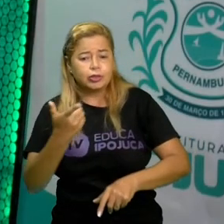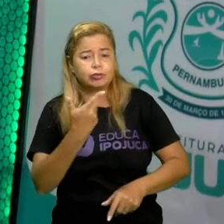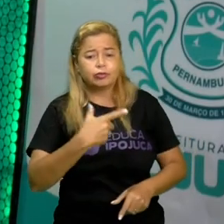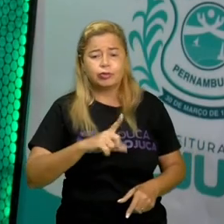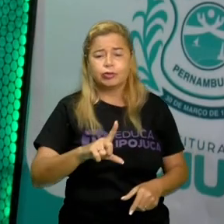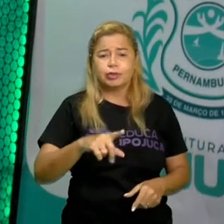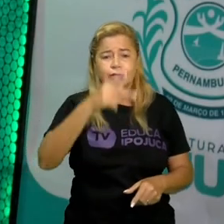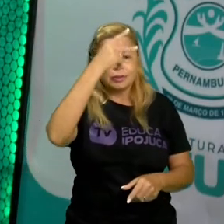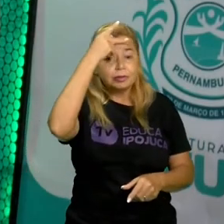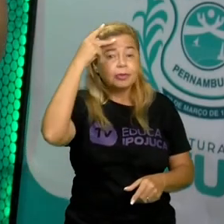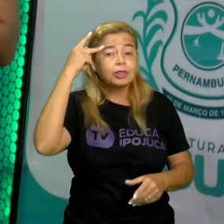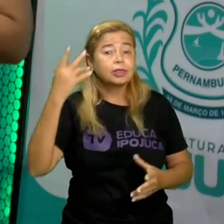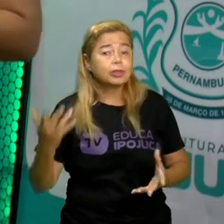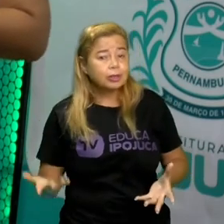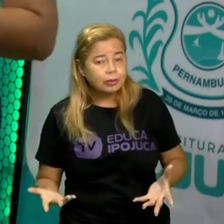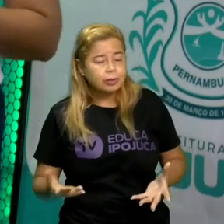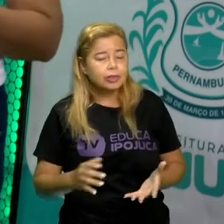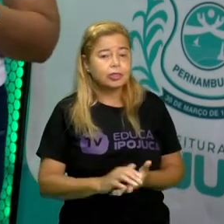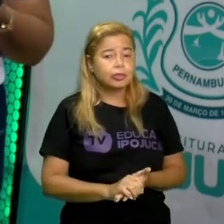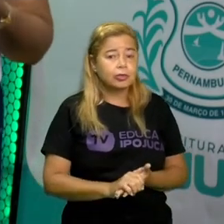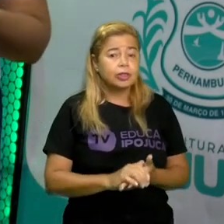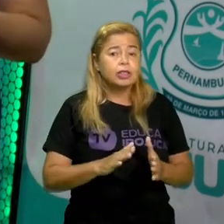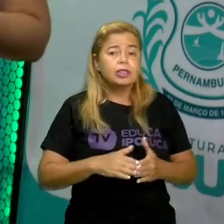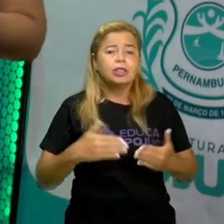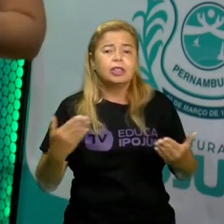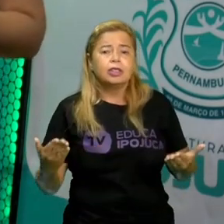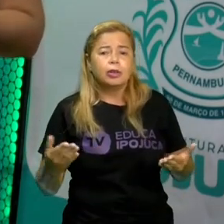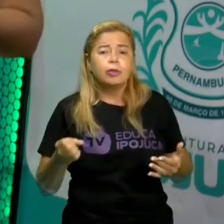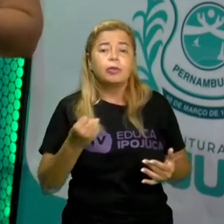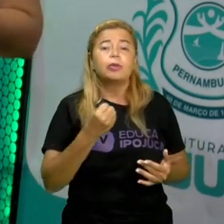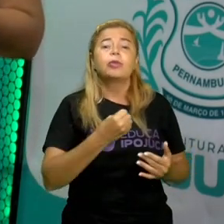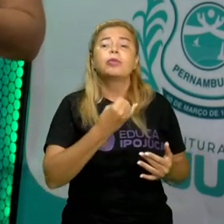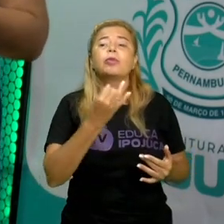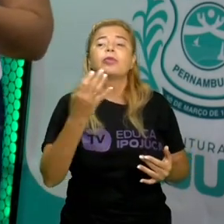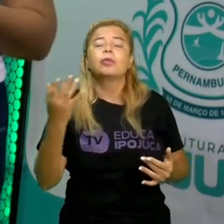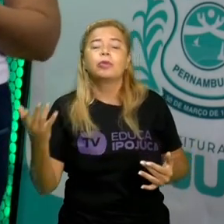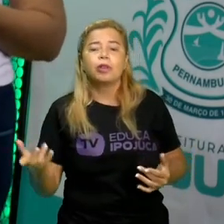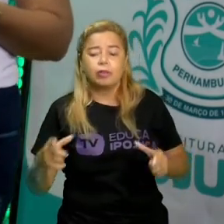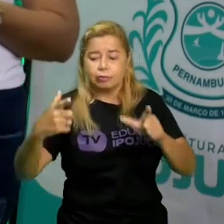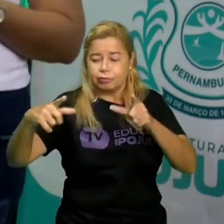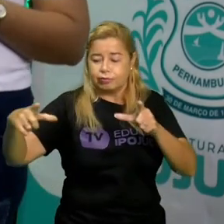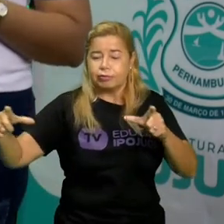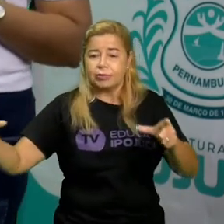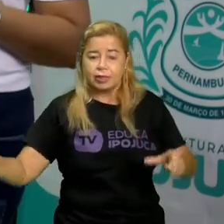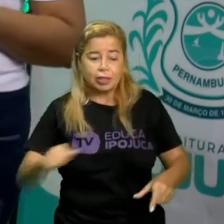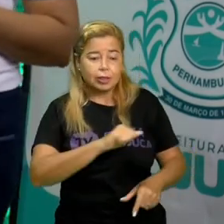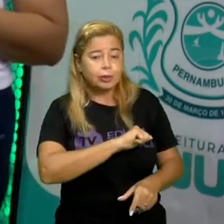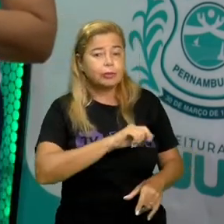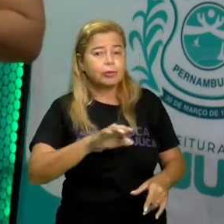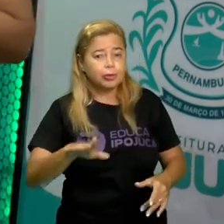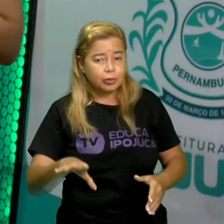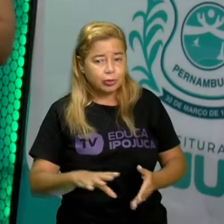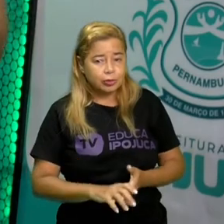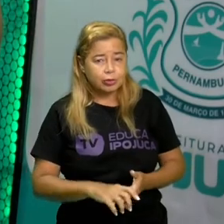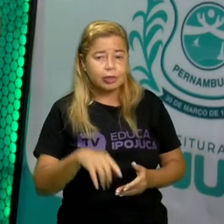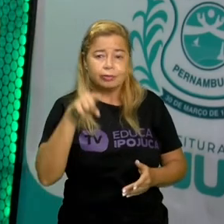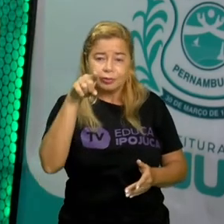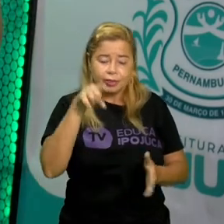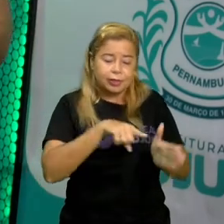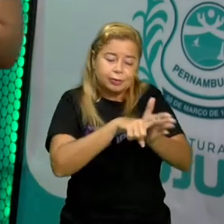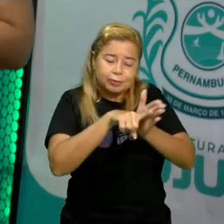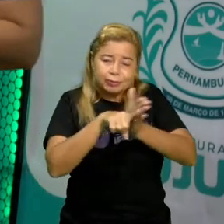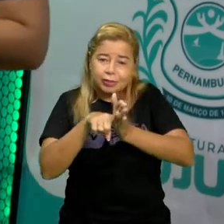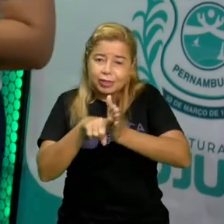é povoada? Qual seria a densidade demográfica de Ipojuca? Vamos tentar pesquisar. Na próxima aula a tia quer saber sobre isso, tá